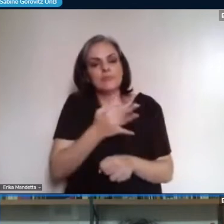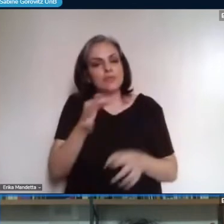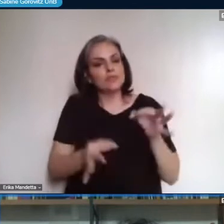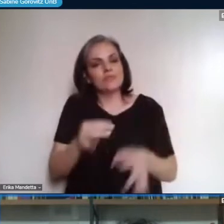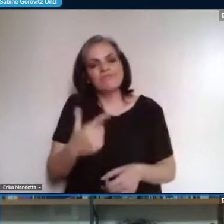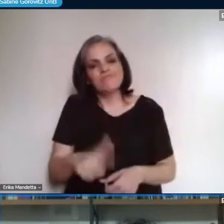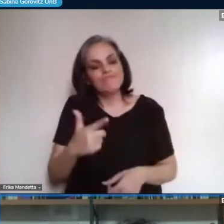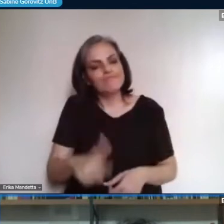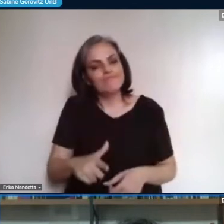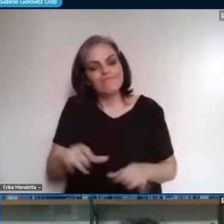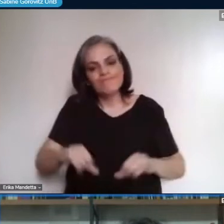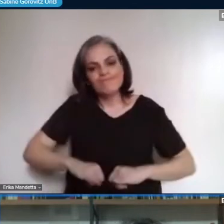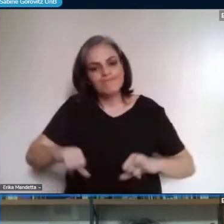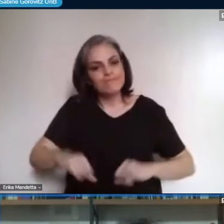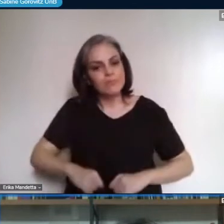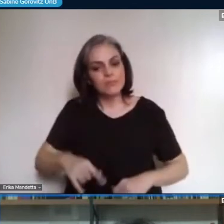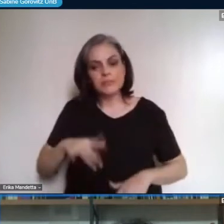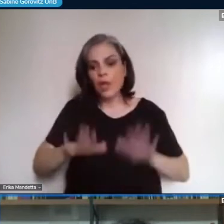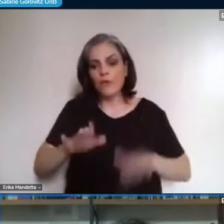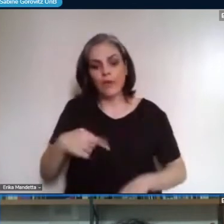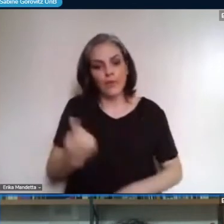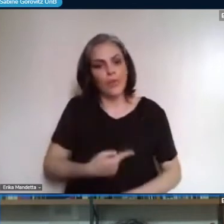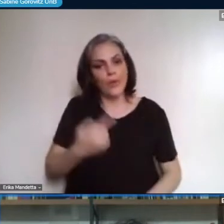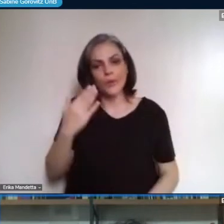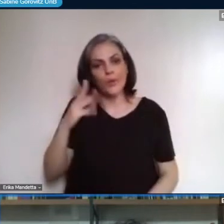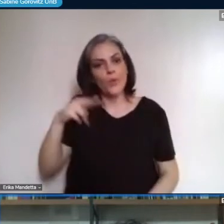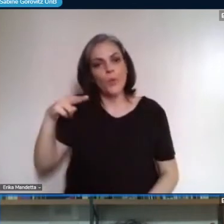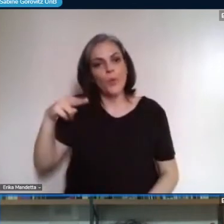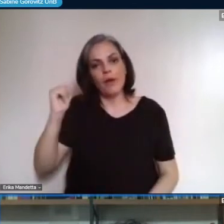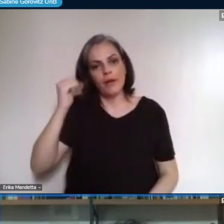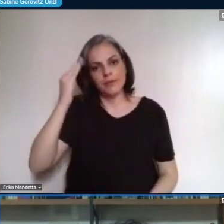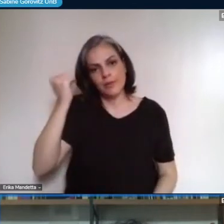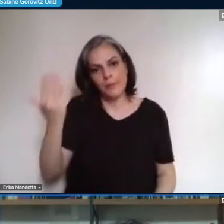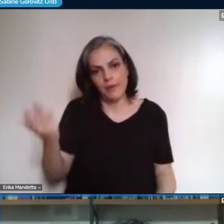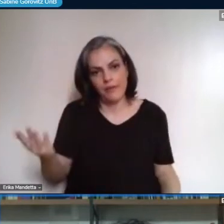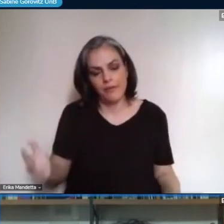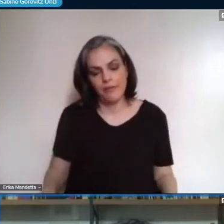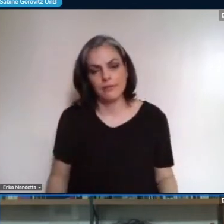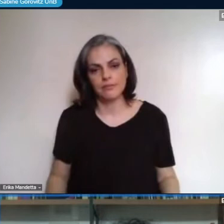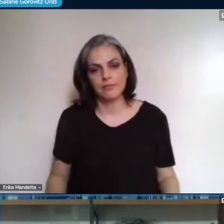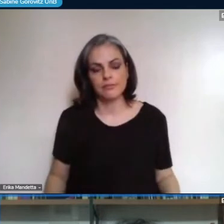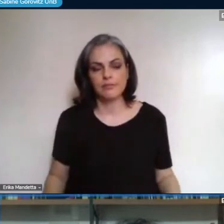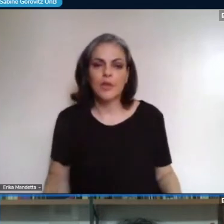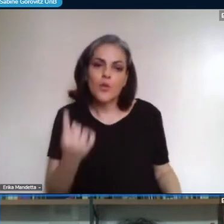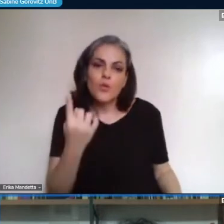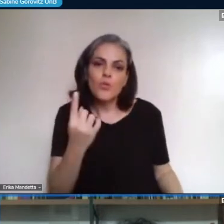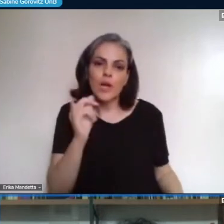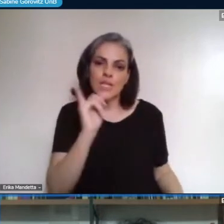que talvez a gente nunca saiba, mas era só para citar um caso